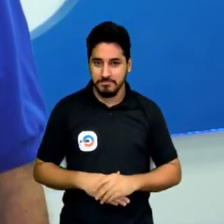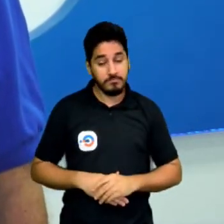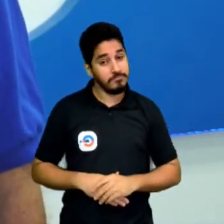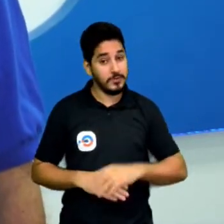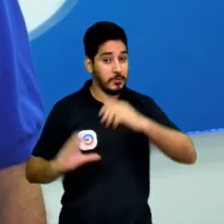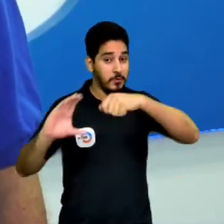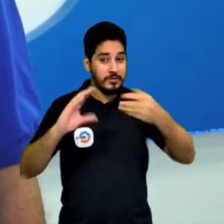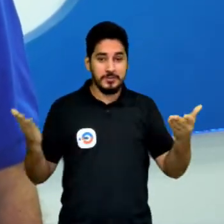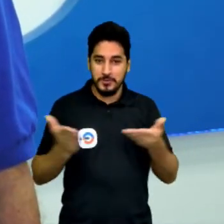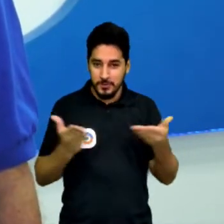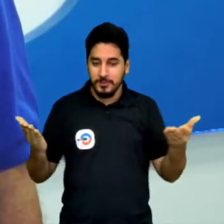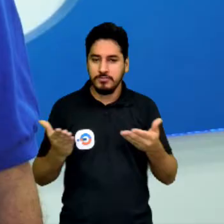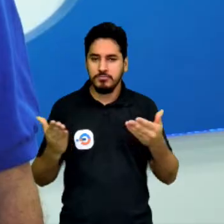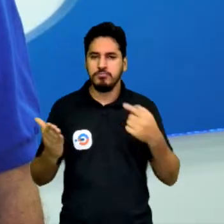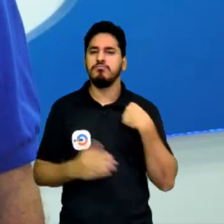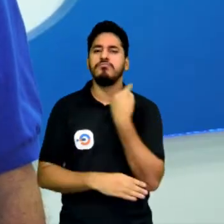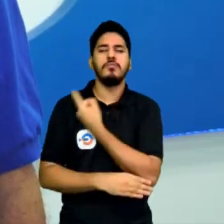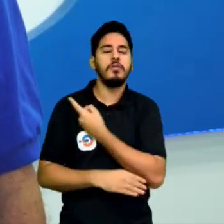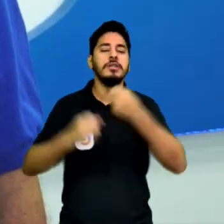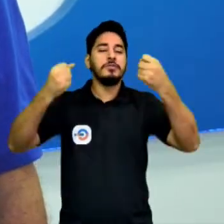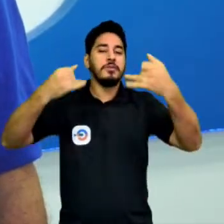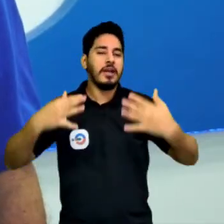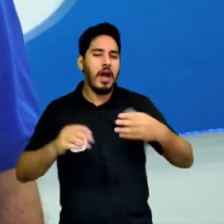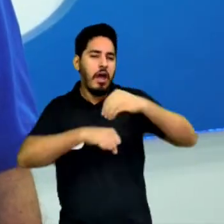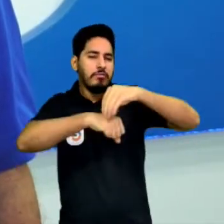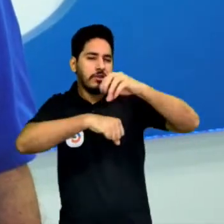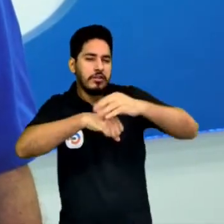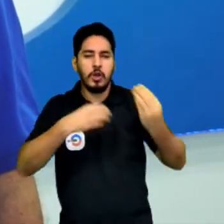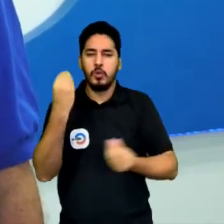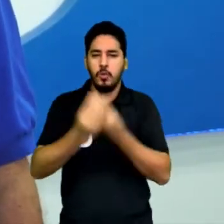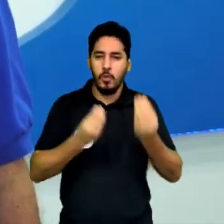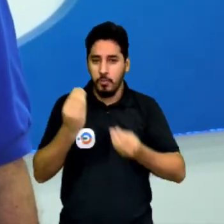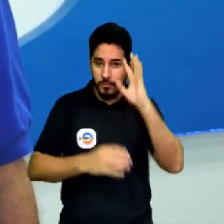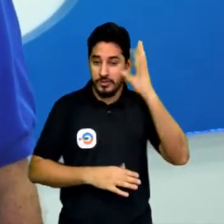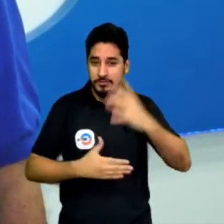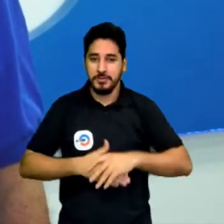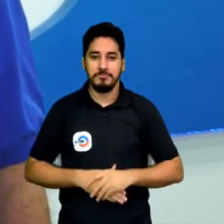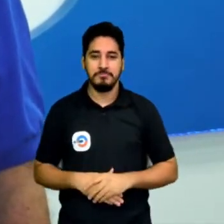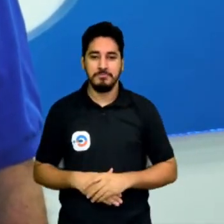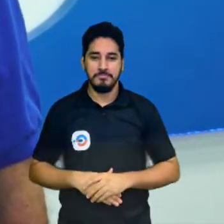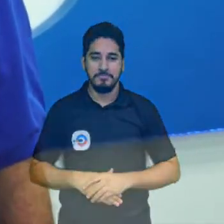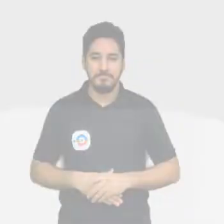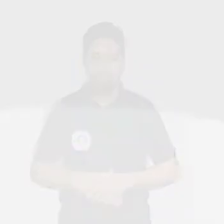vídeo de hoje, vamos explicar e dar dicas a você de como fazer isso. Vem comigo!